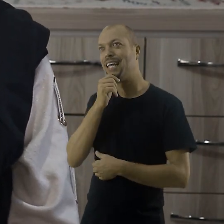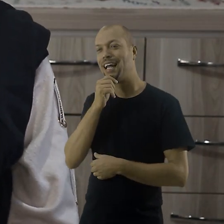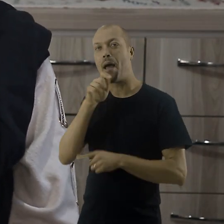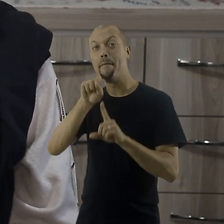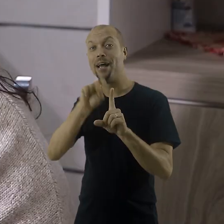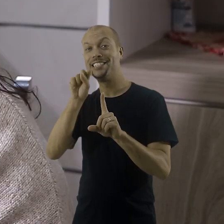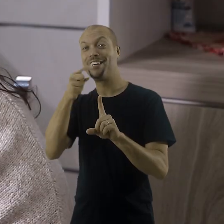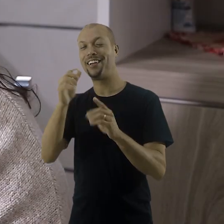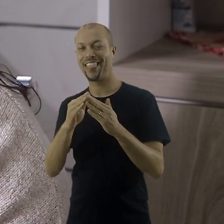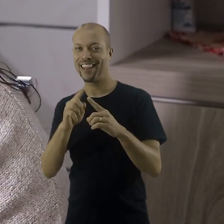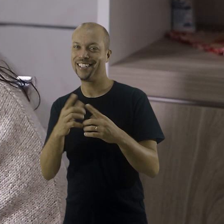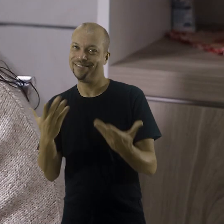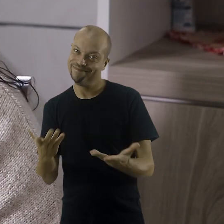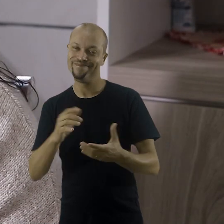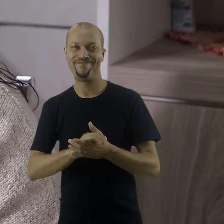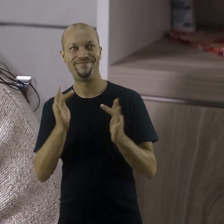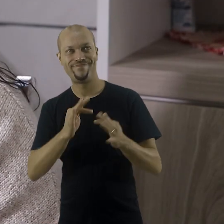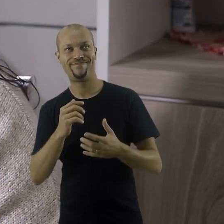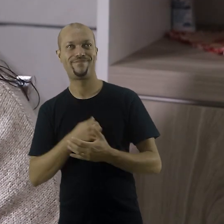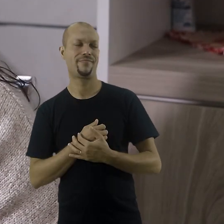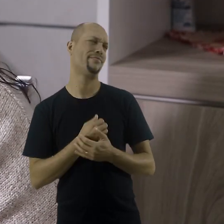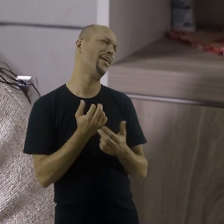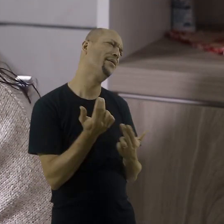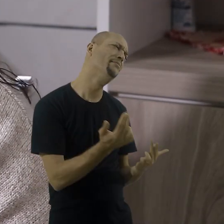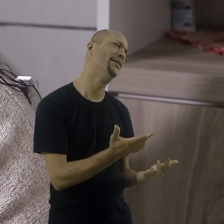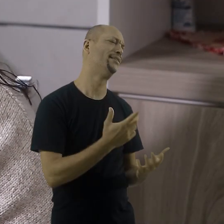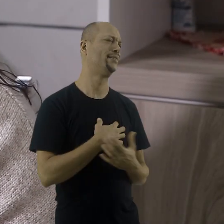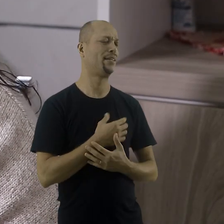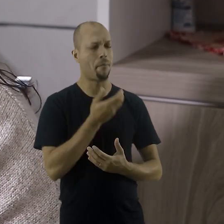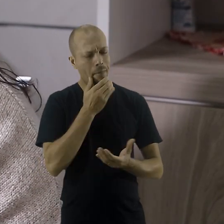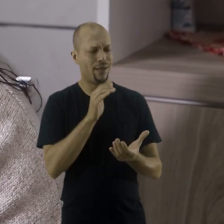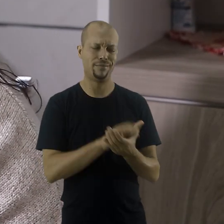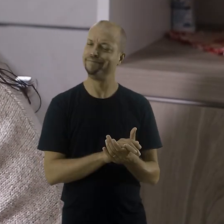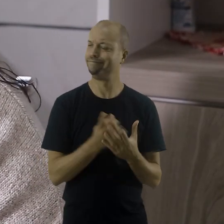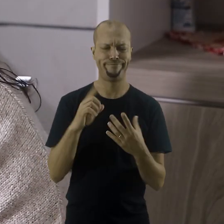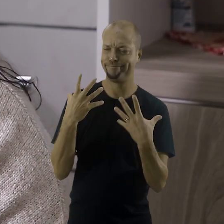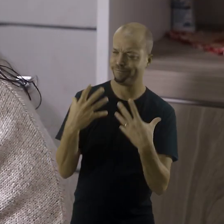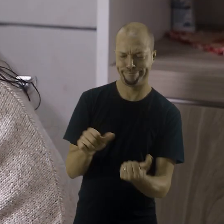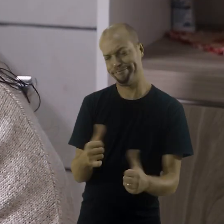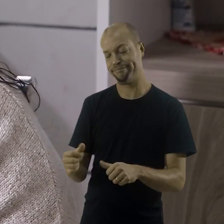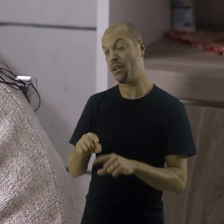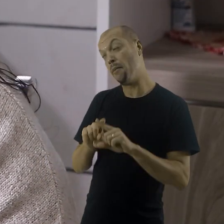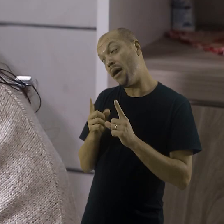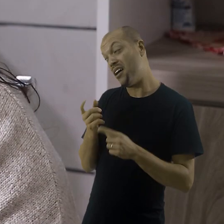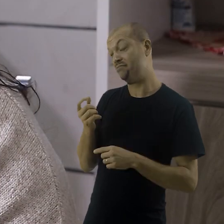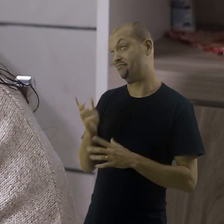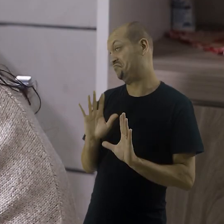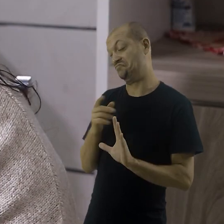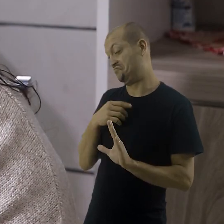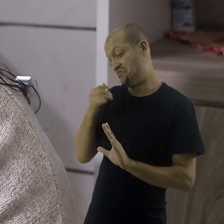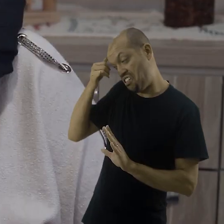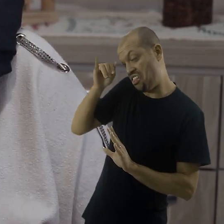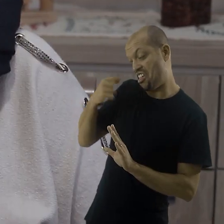no próximo mês na nossa igreja. Irmãs, meu marido ele é contra. Mas disse que não vai me